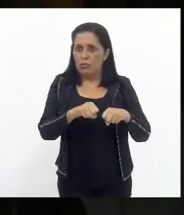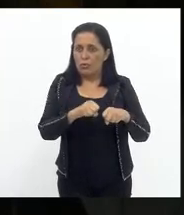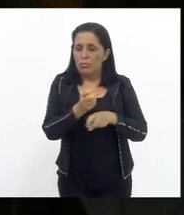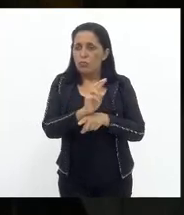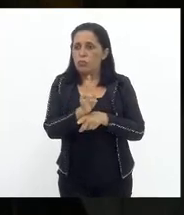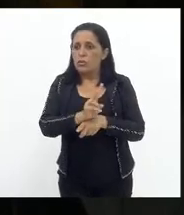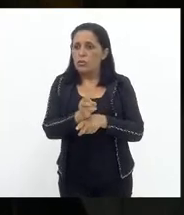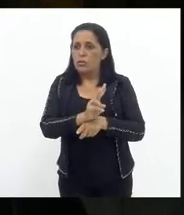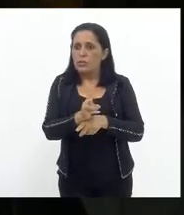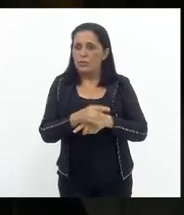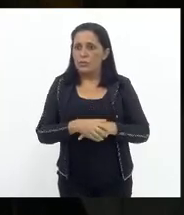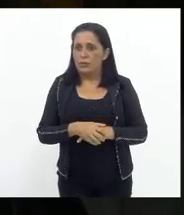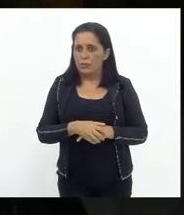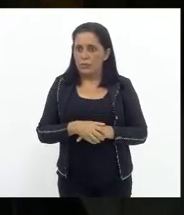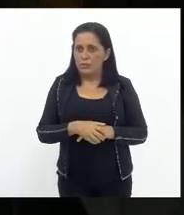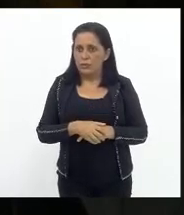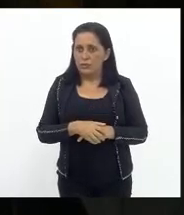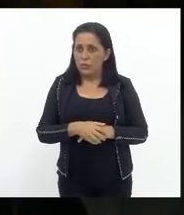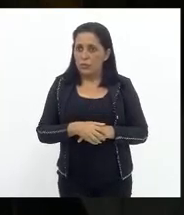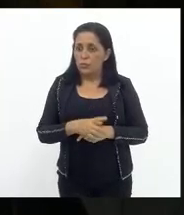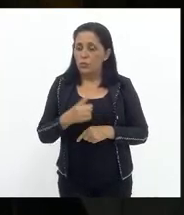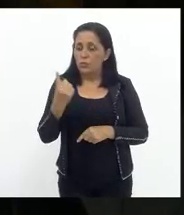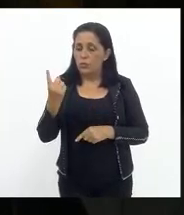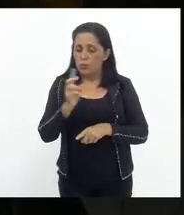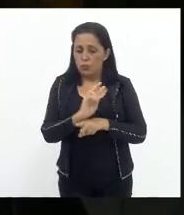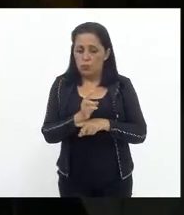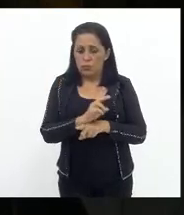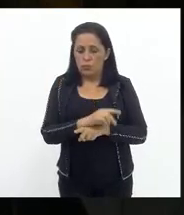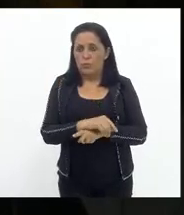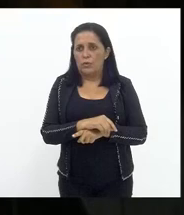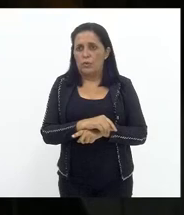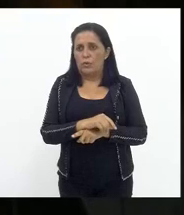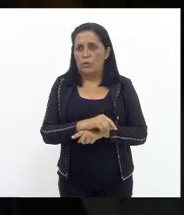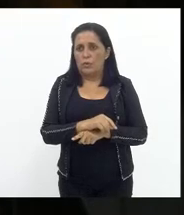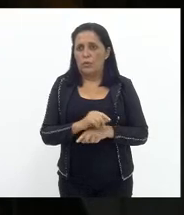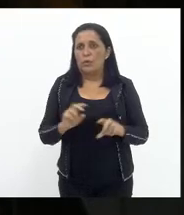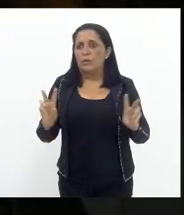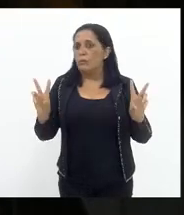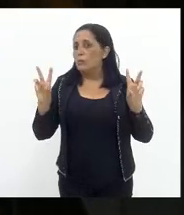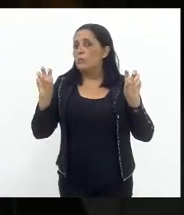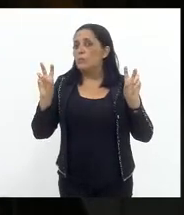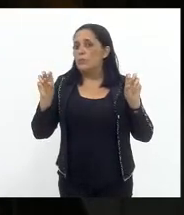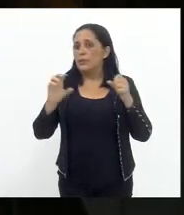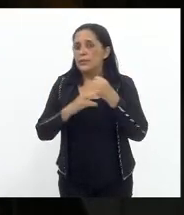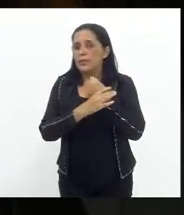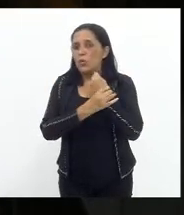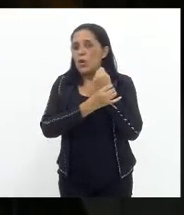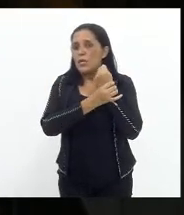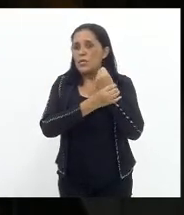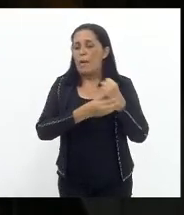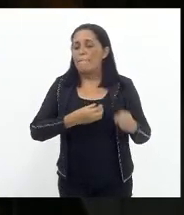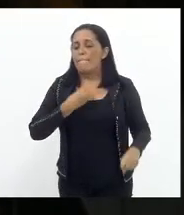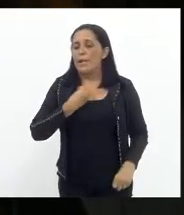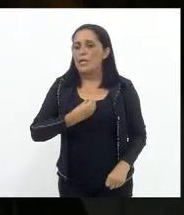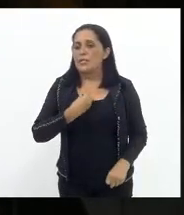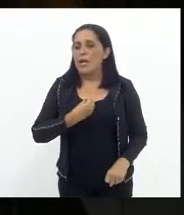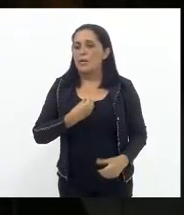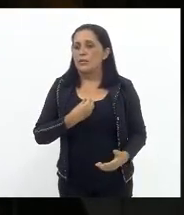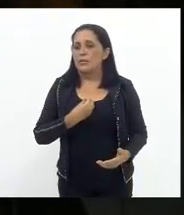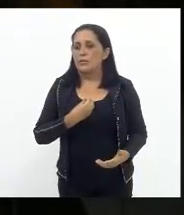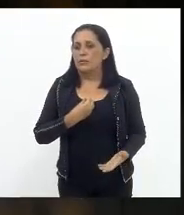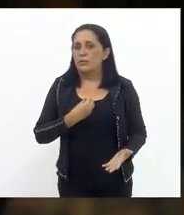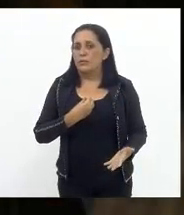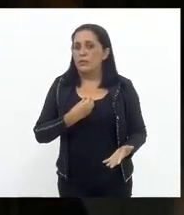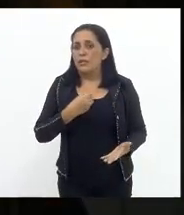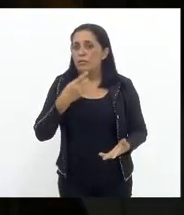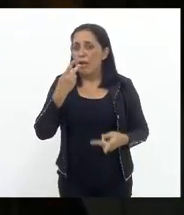blitz de alguma operação com título de segurança presente,